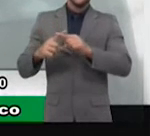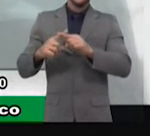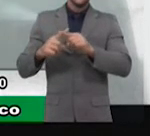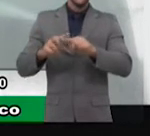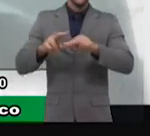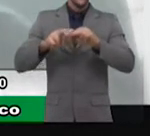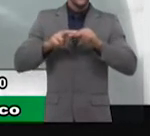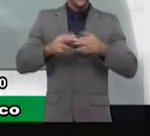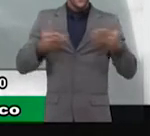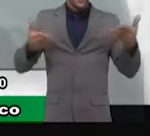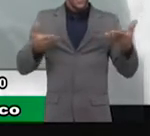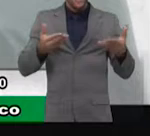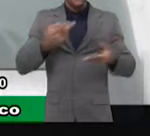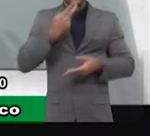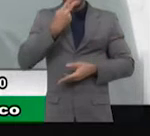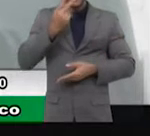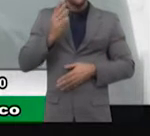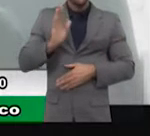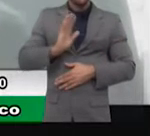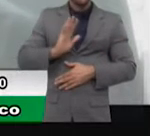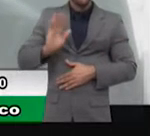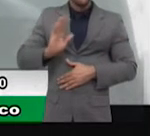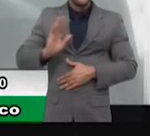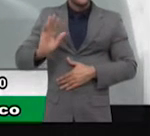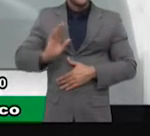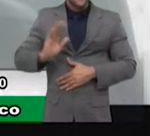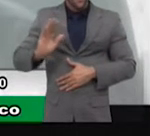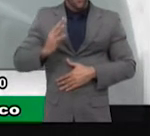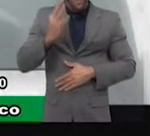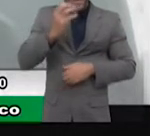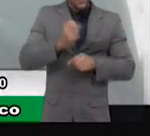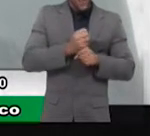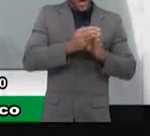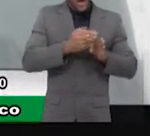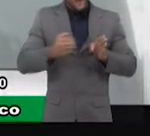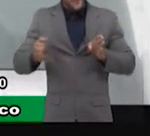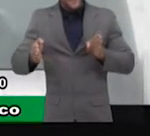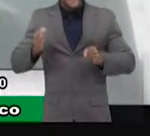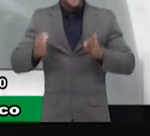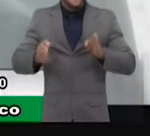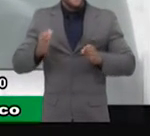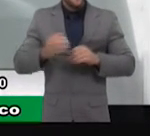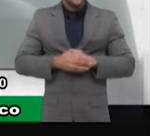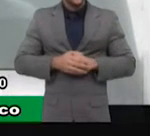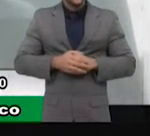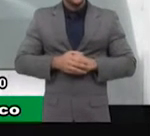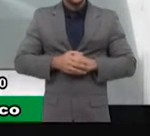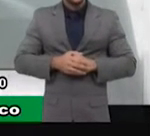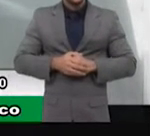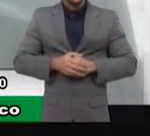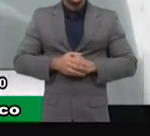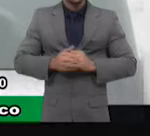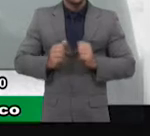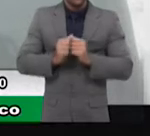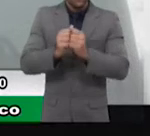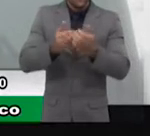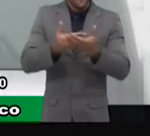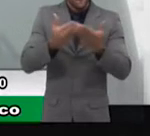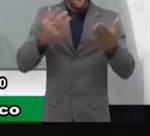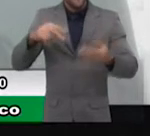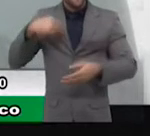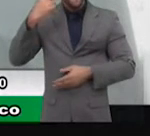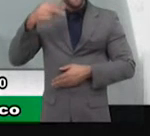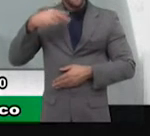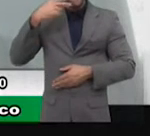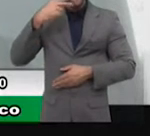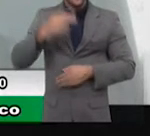que é um orgulho para mim estar nesses 4 anos também, junto com os vereadores. Então,